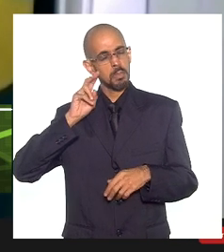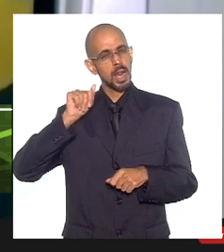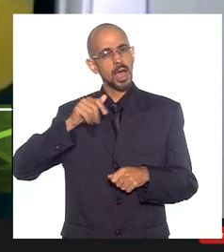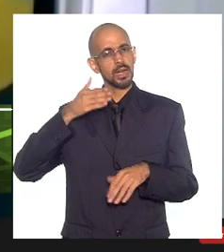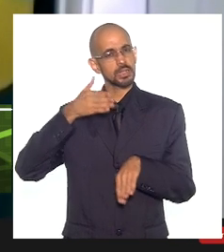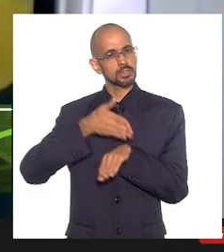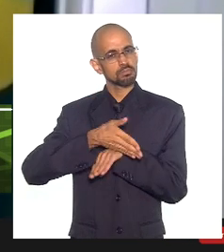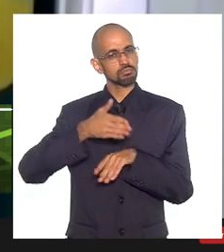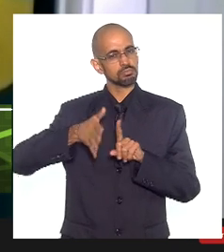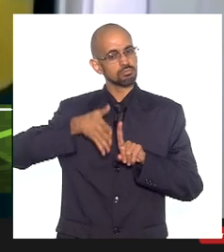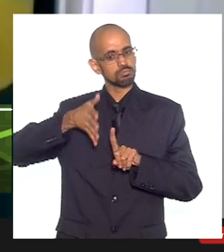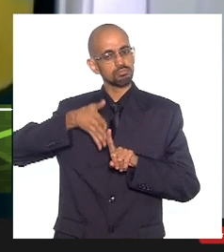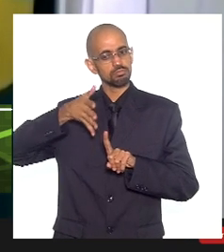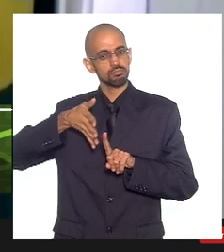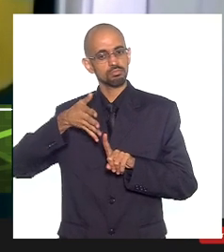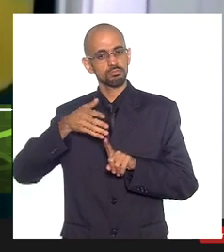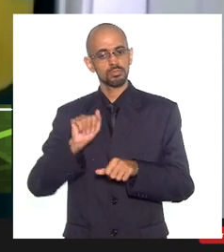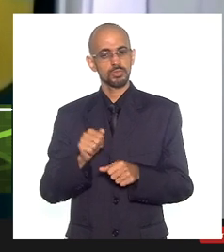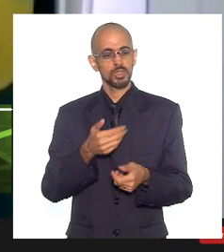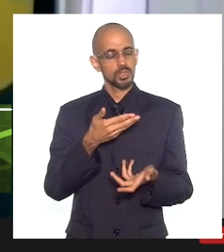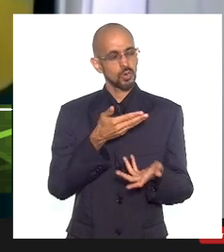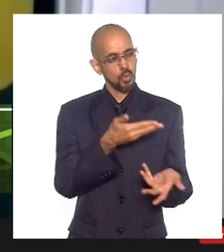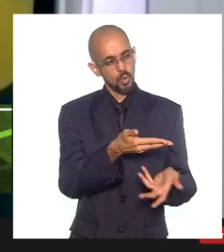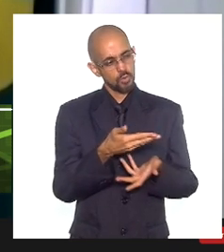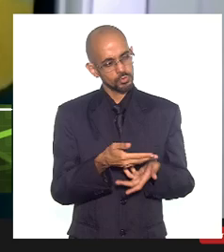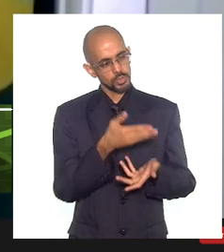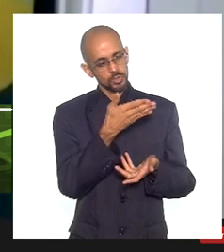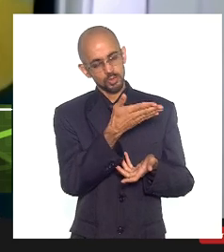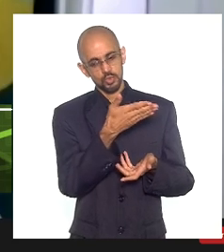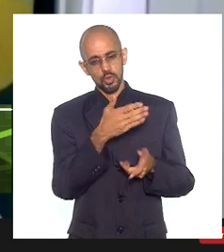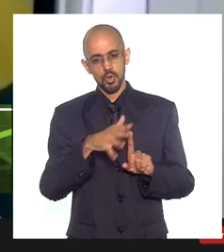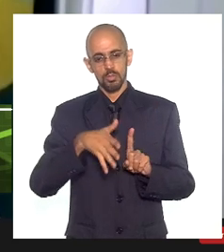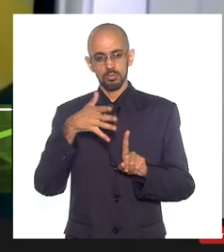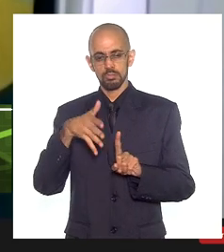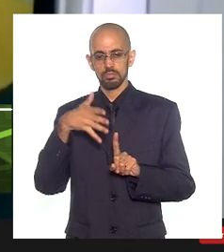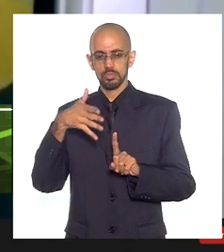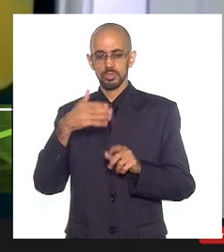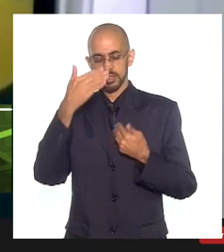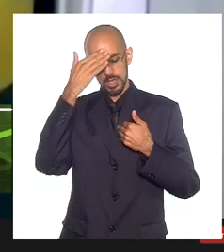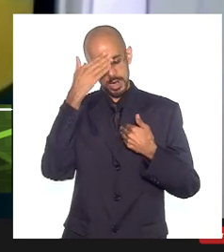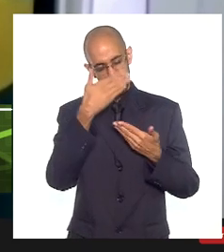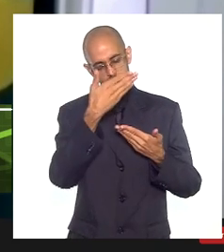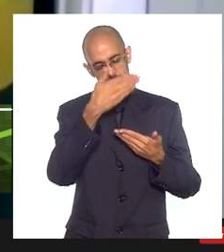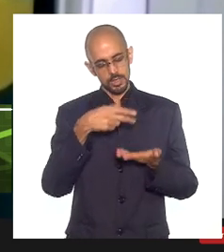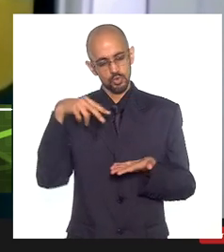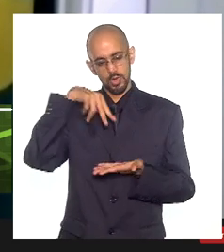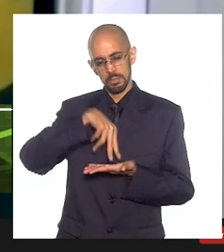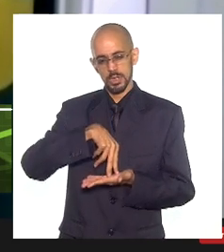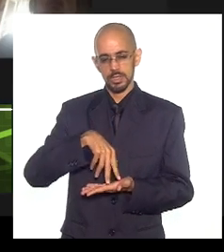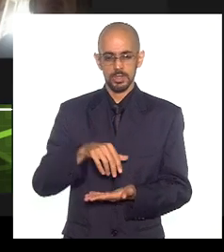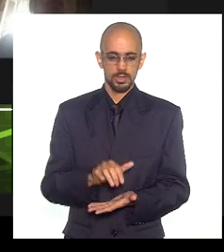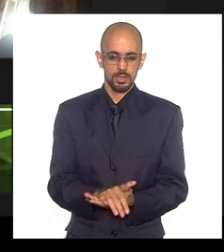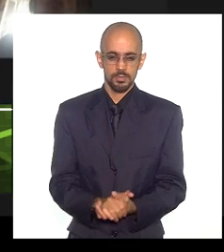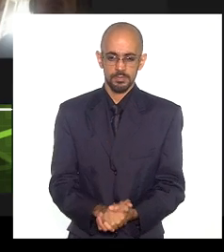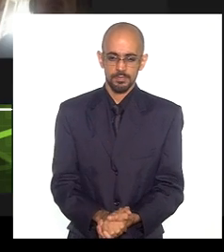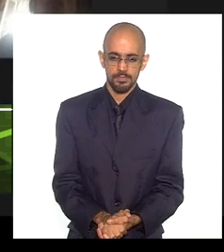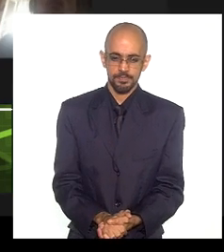e estamos aqui à disposição e agradecendo mais uma vez a presença do subsecretário Edgar Leite. Por favor, subsecretário.